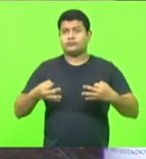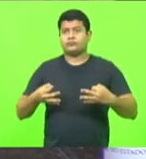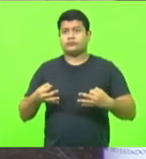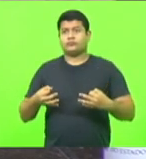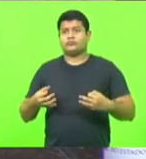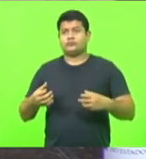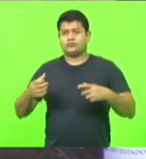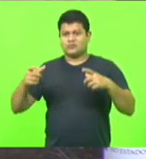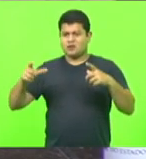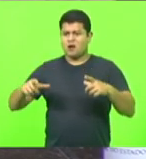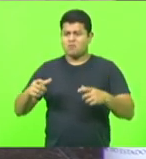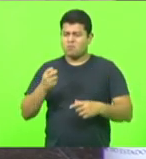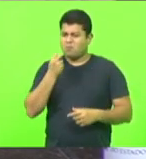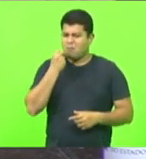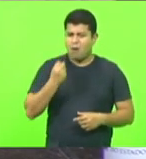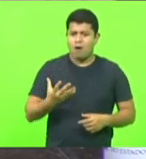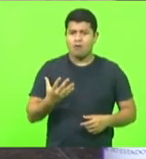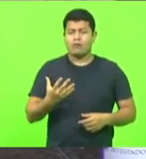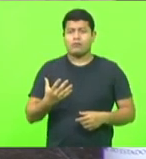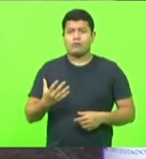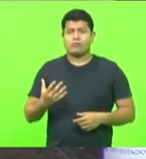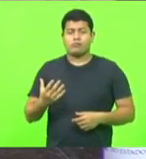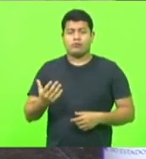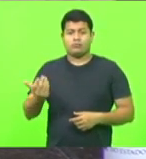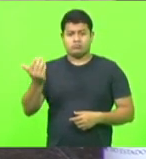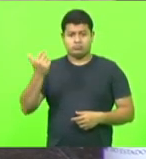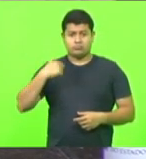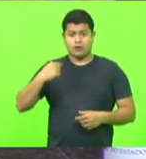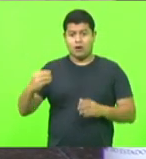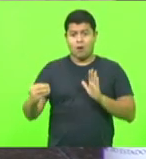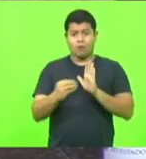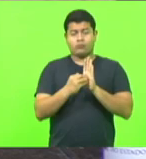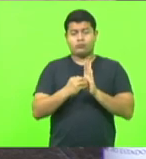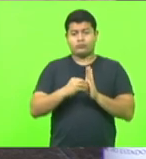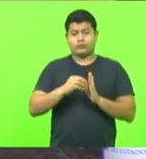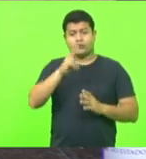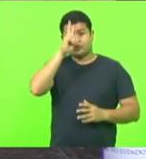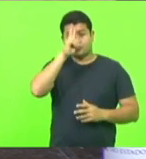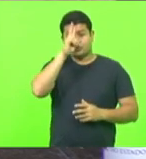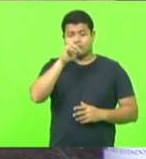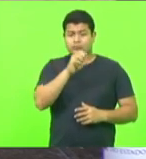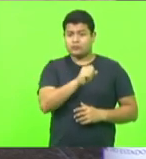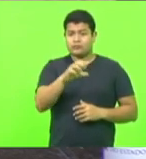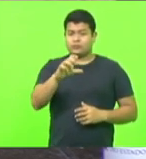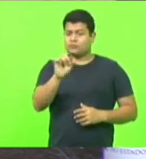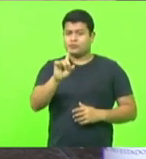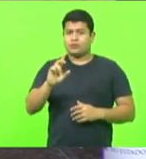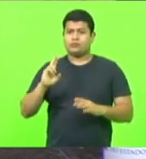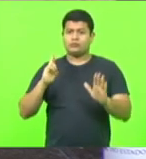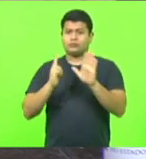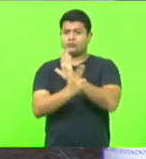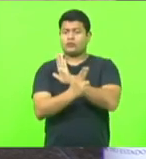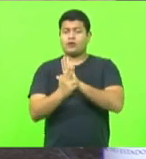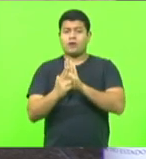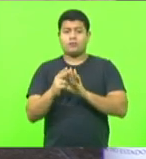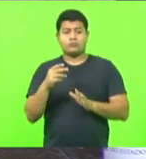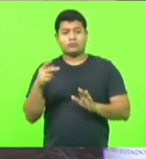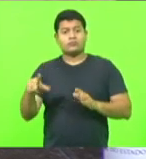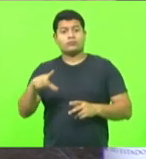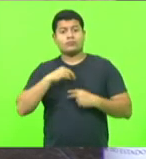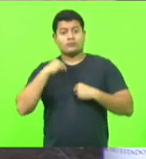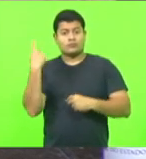nada glorioso no nosso passado. Irá reservar para eles o nome que merecem.